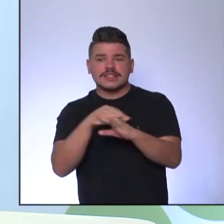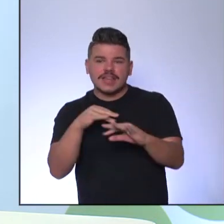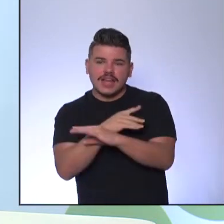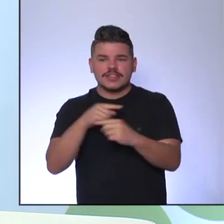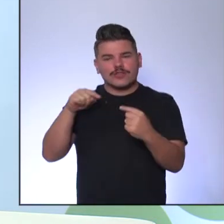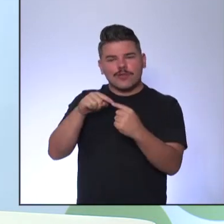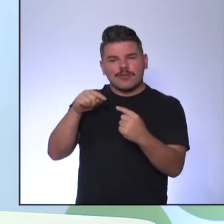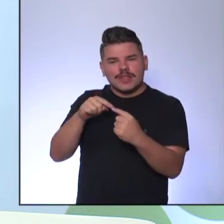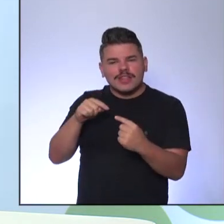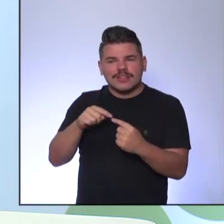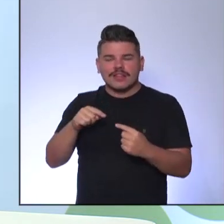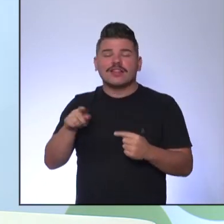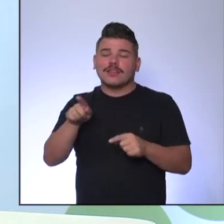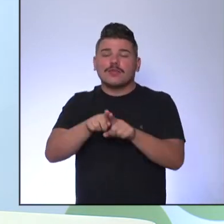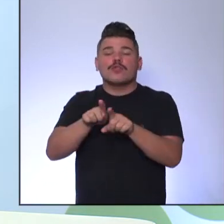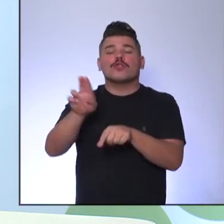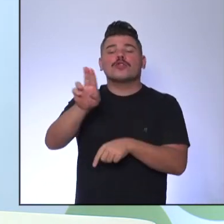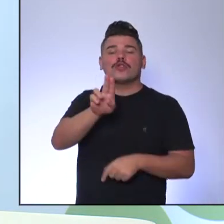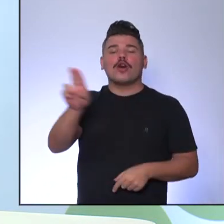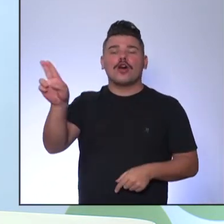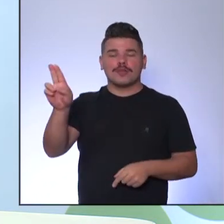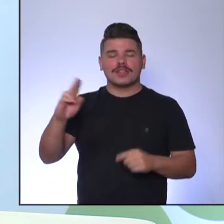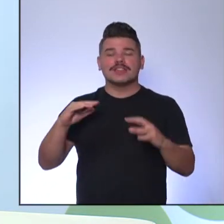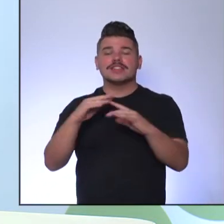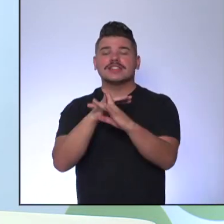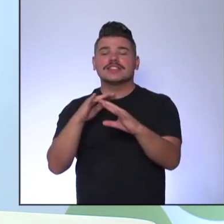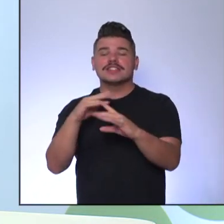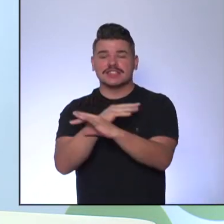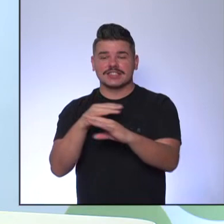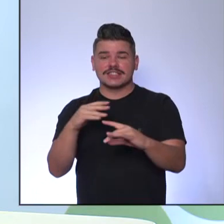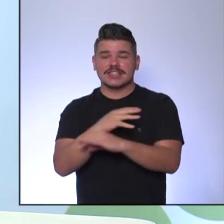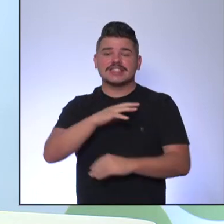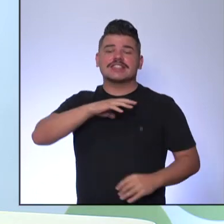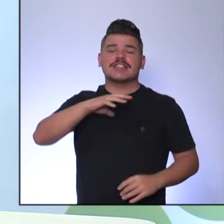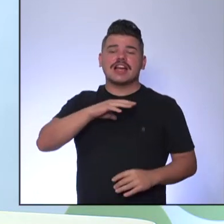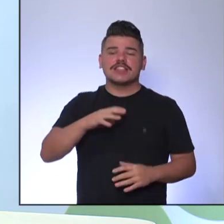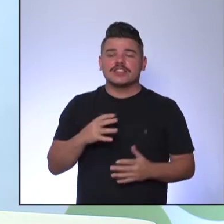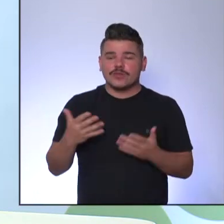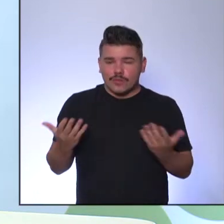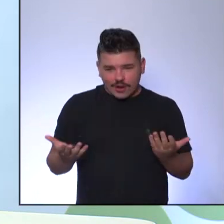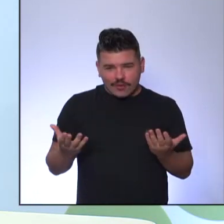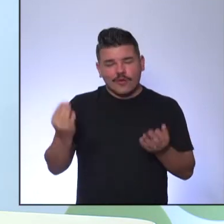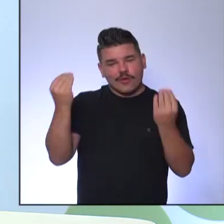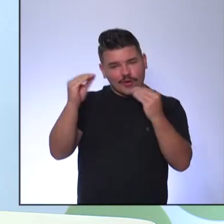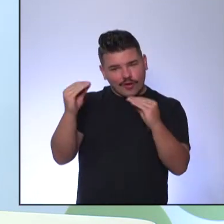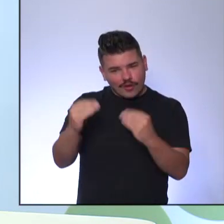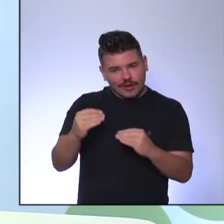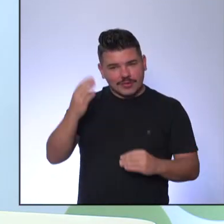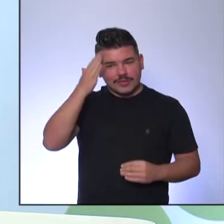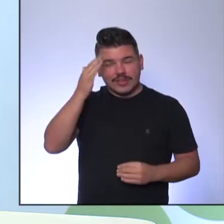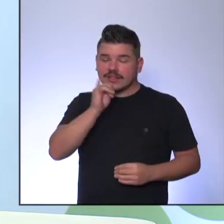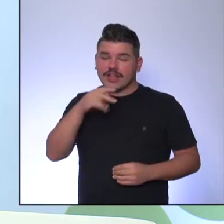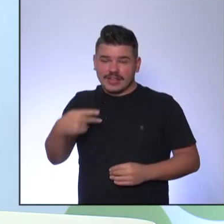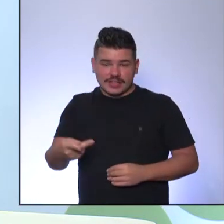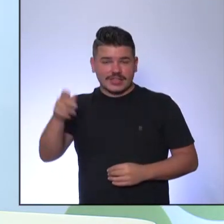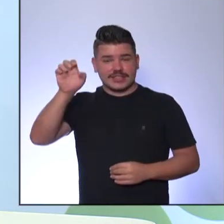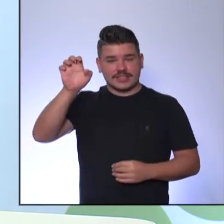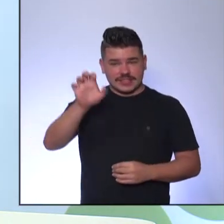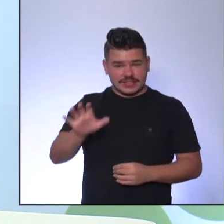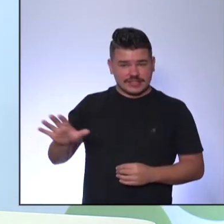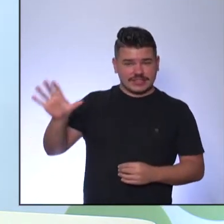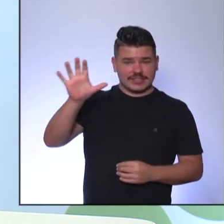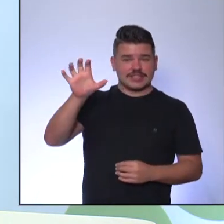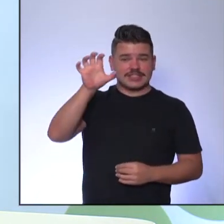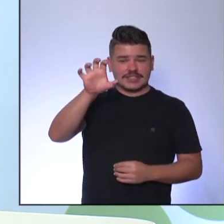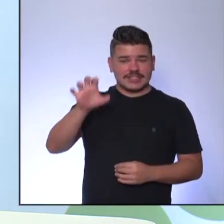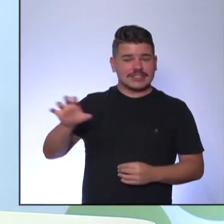o nome da cidade, para que a gente consiga contextualizar aqui. Isso é muito importante, né? Aqui no estado de São Paulo, nós temos